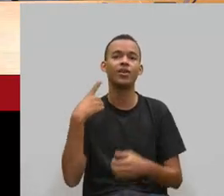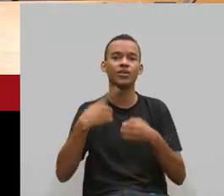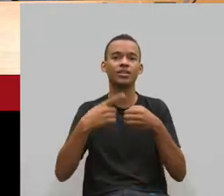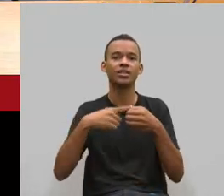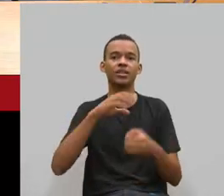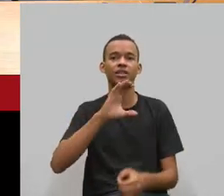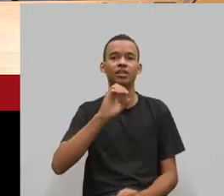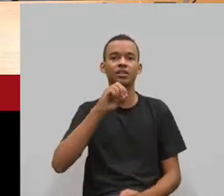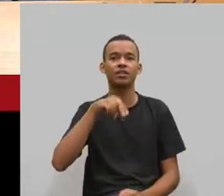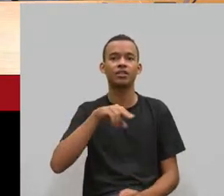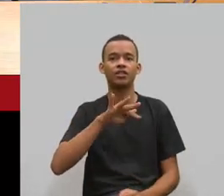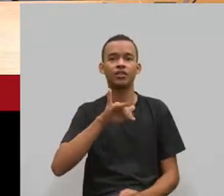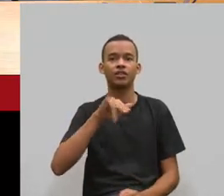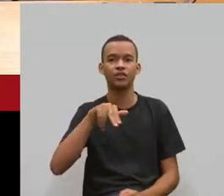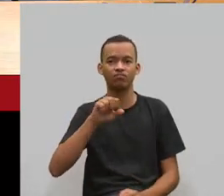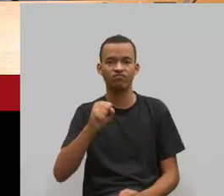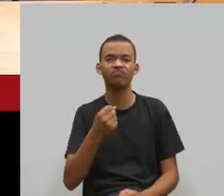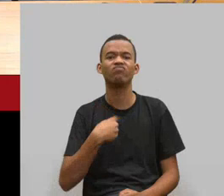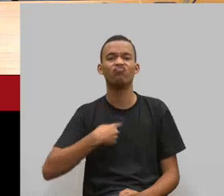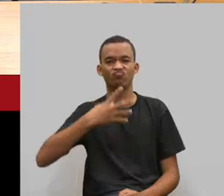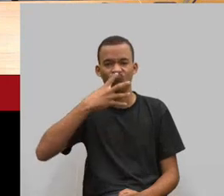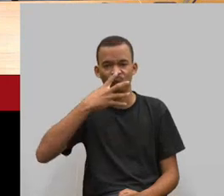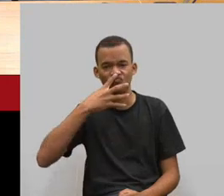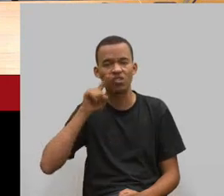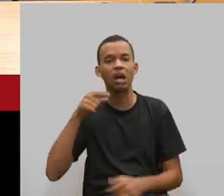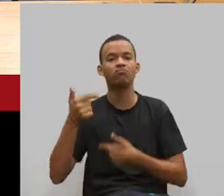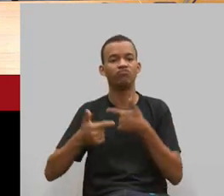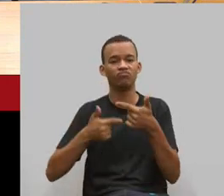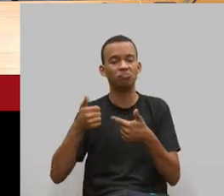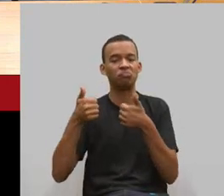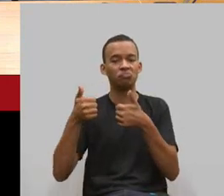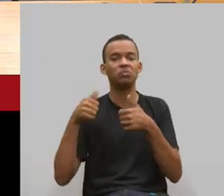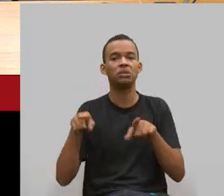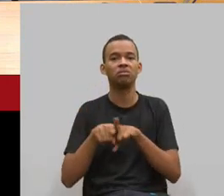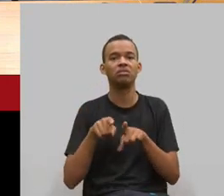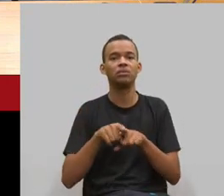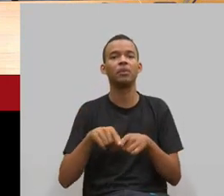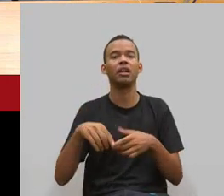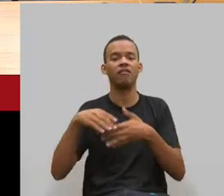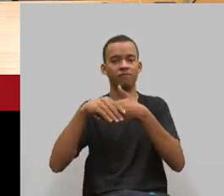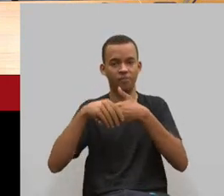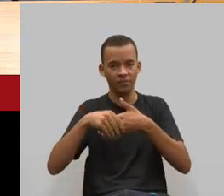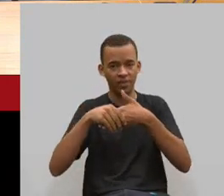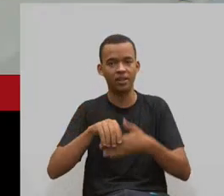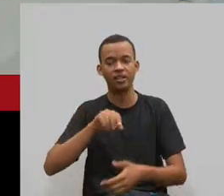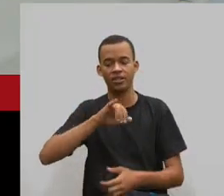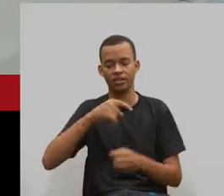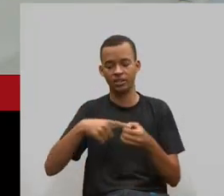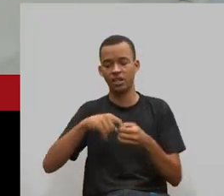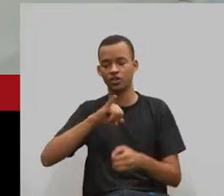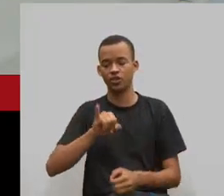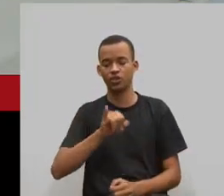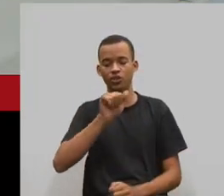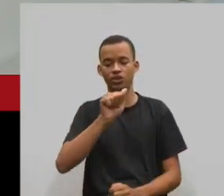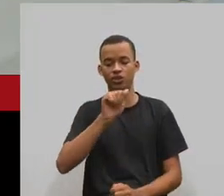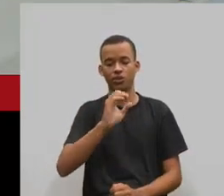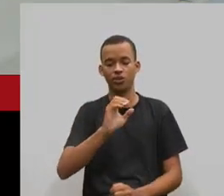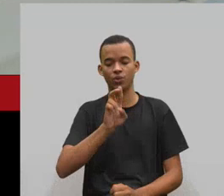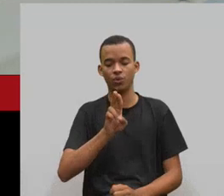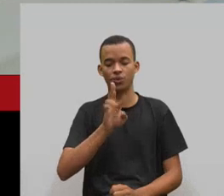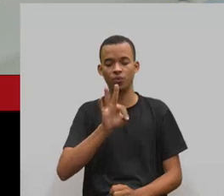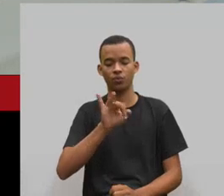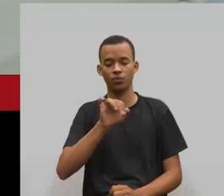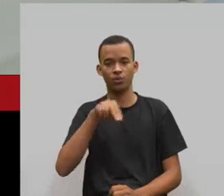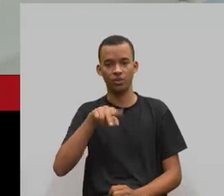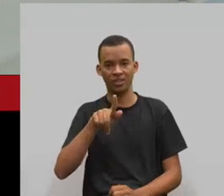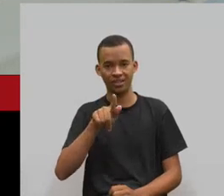uma grande admiração e grande apreço cumprimentar os vereadores de Jacutinga que se fazem presentes aqui nessa tarde muito obrigada aí por